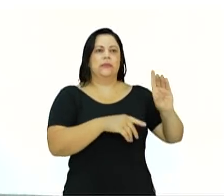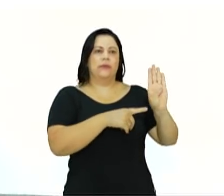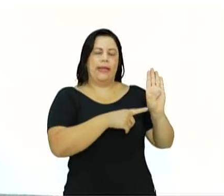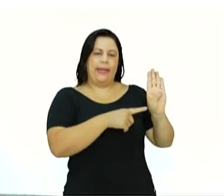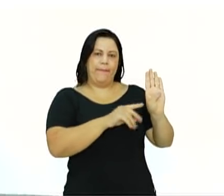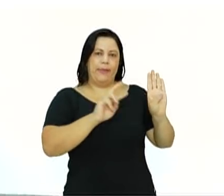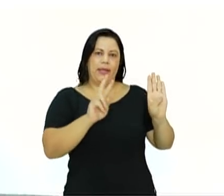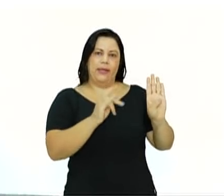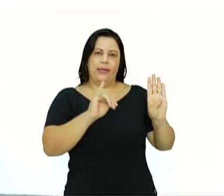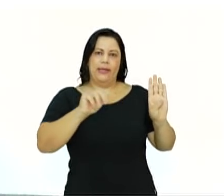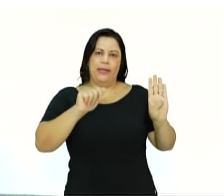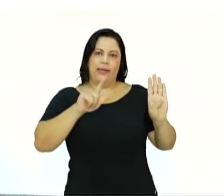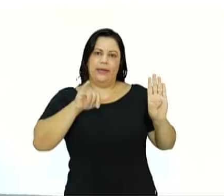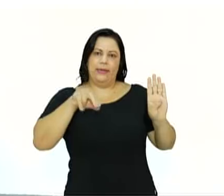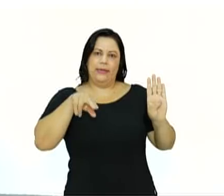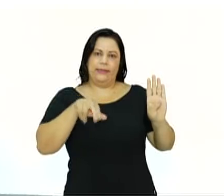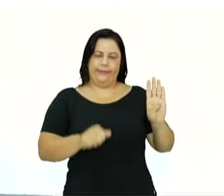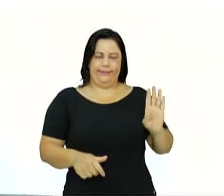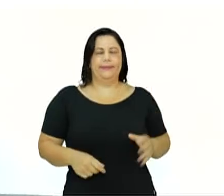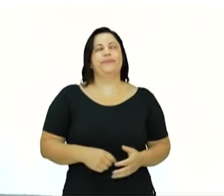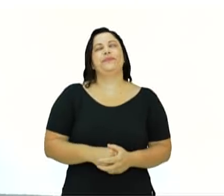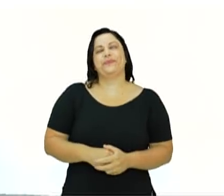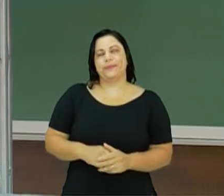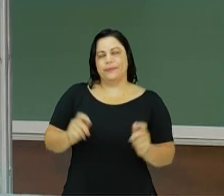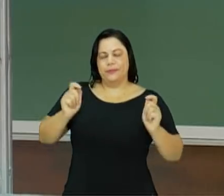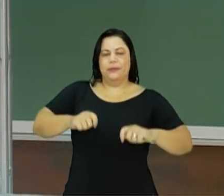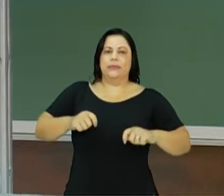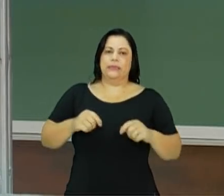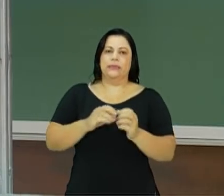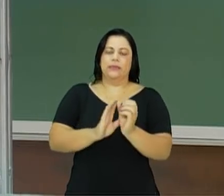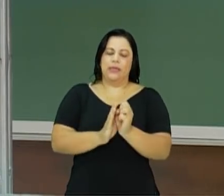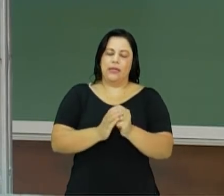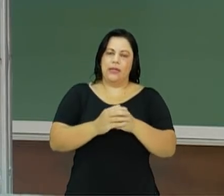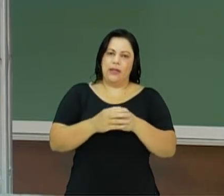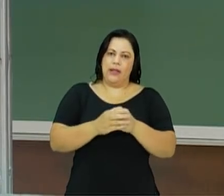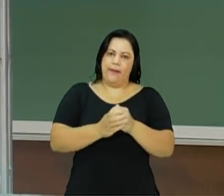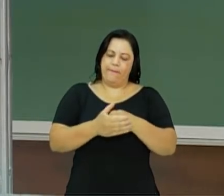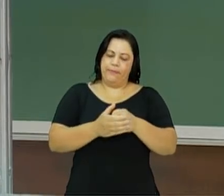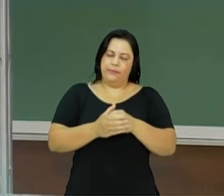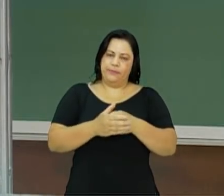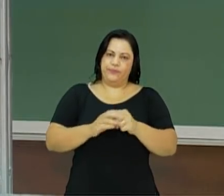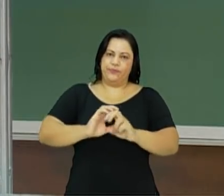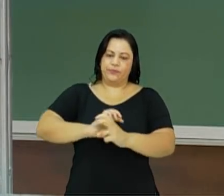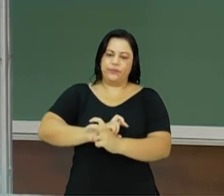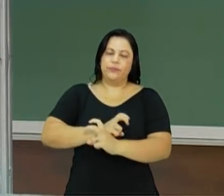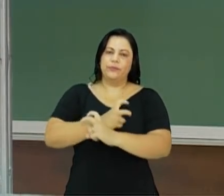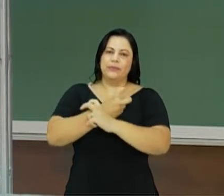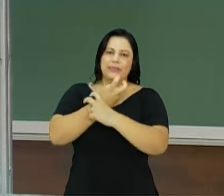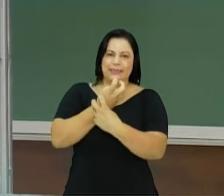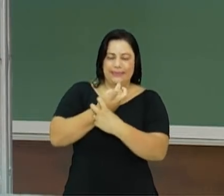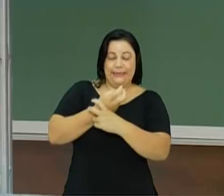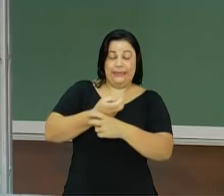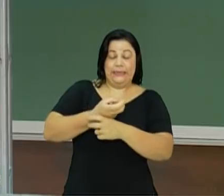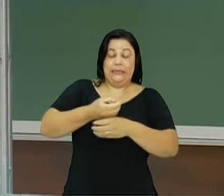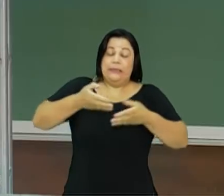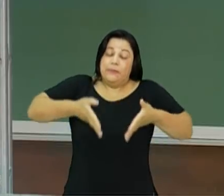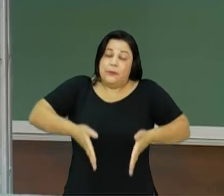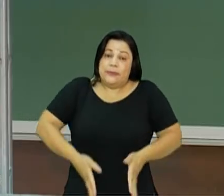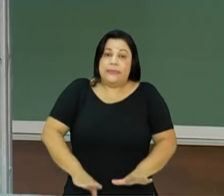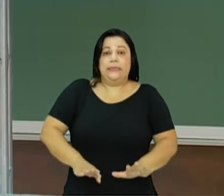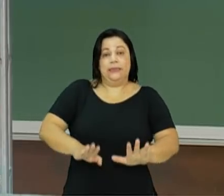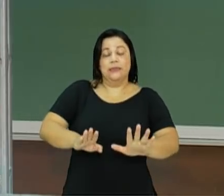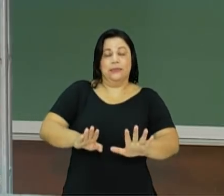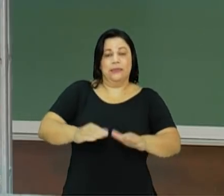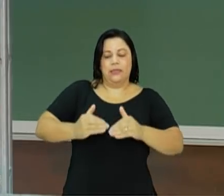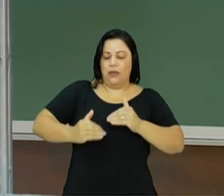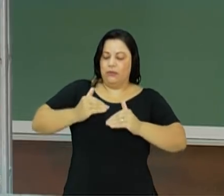três ali, né? Aí, a partir dali, ela vai calcificando e se transformando mais para frente no esqueleto. Depois que a criança nasce, continua indo o processo,